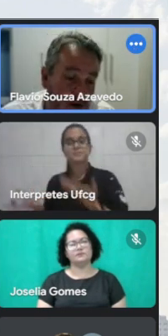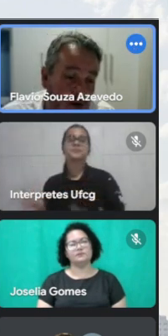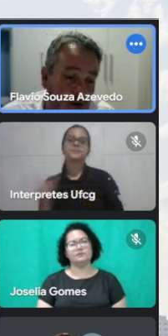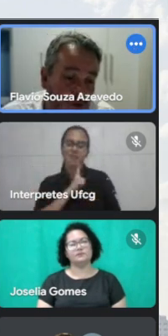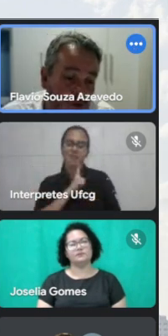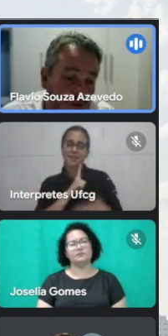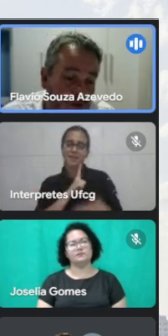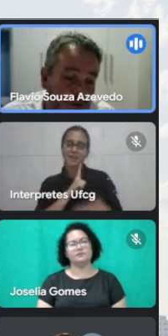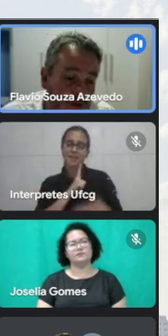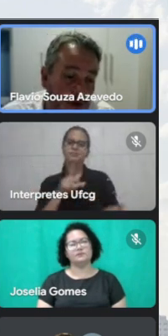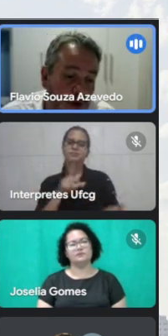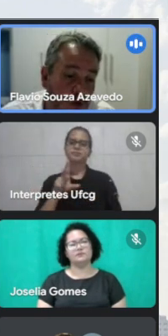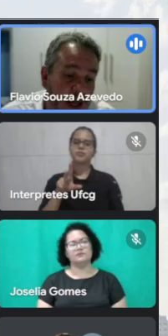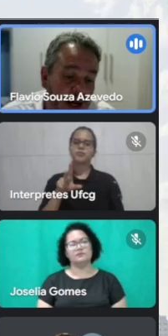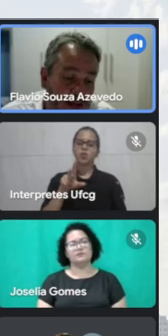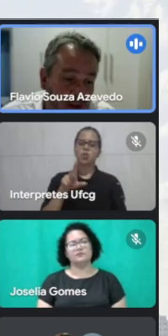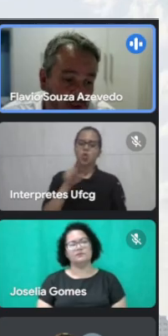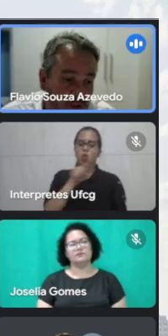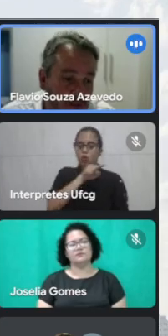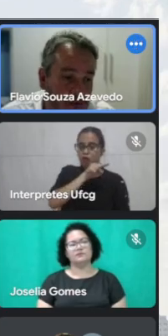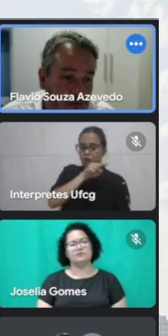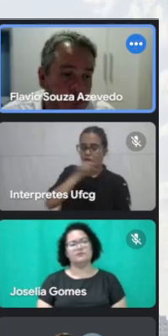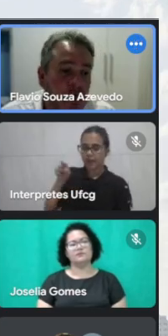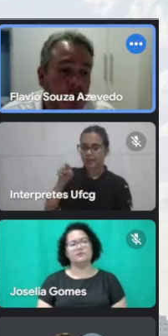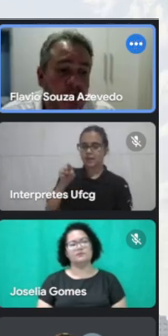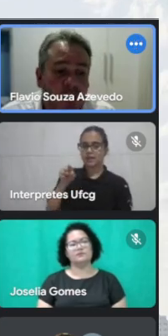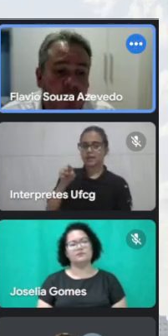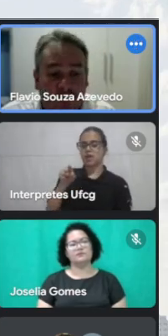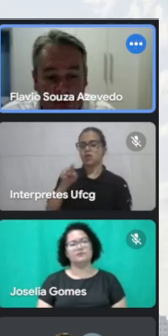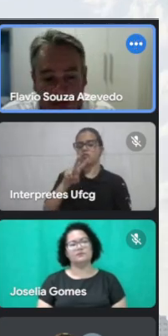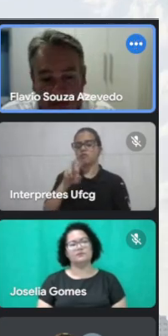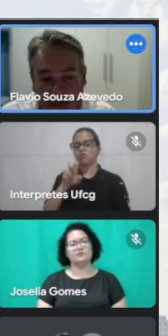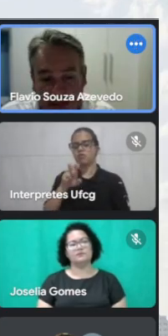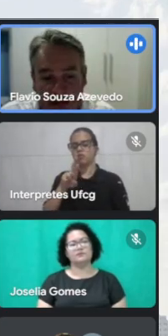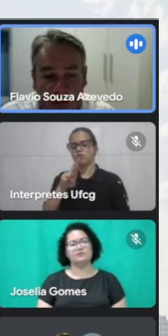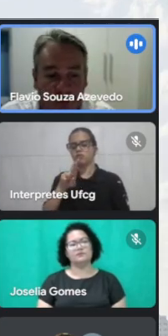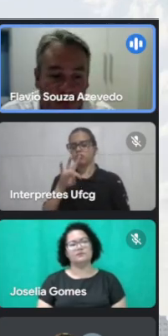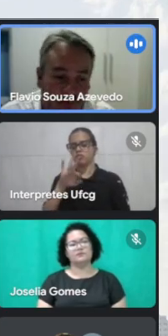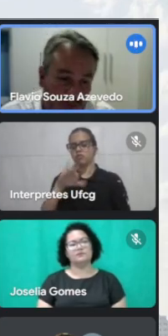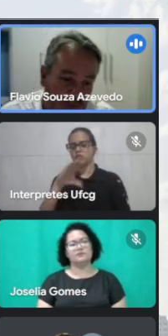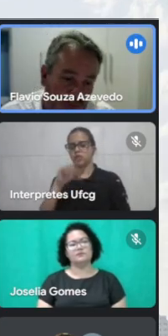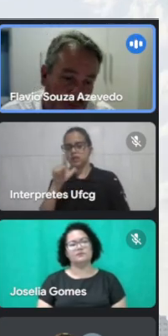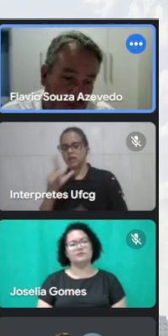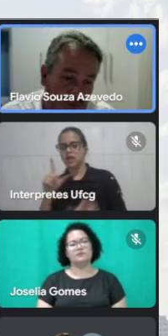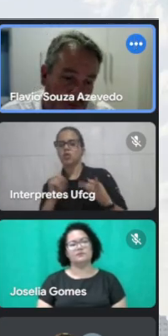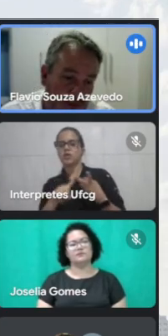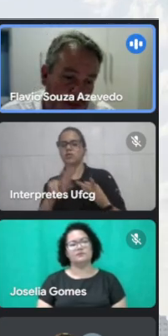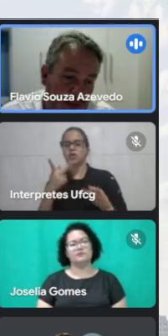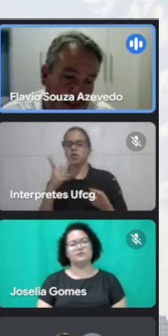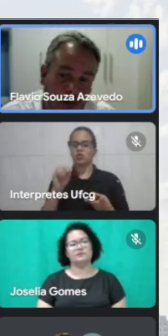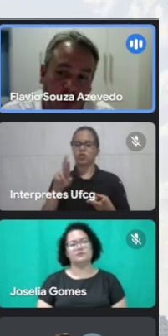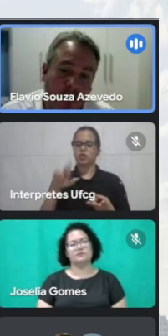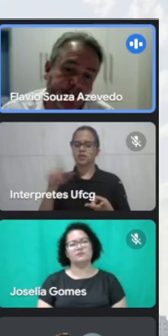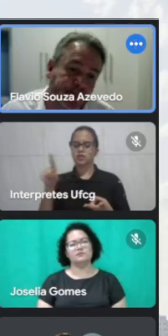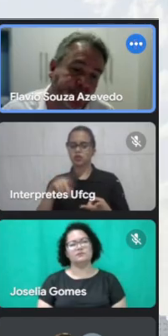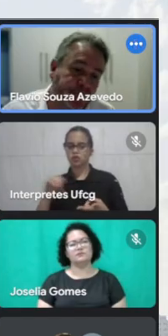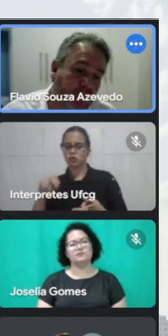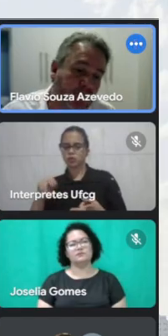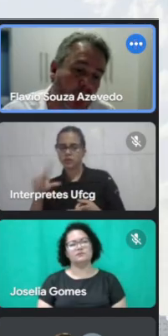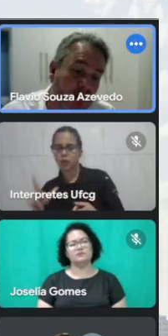dia, um sistema com aeração. Então, por exemplo, um